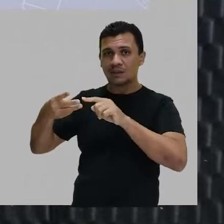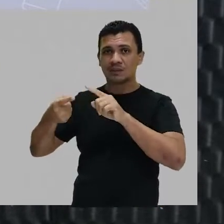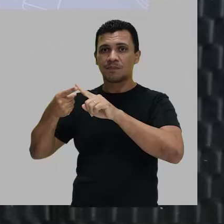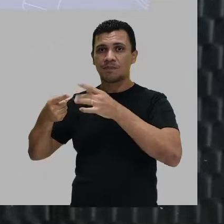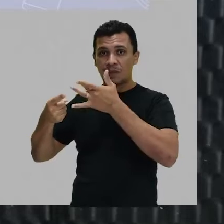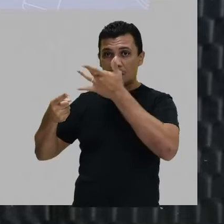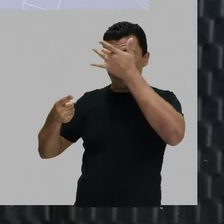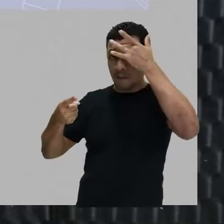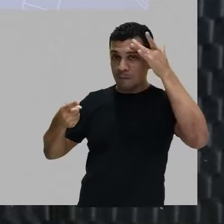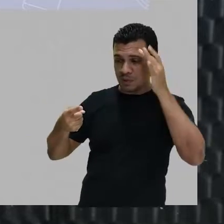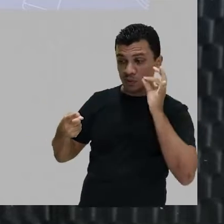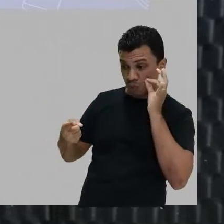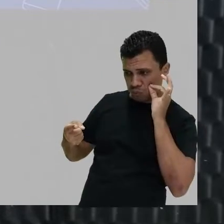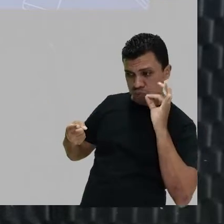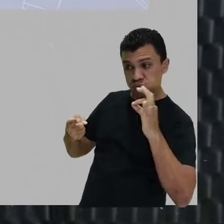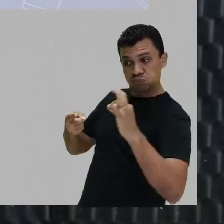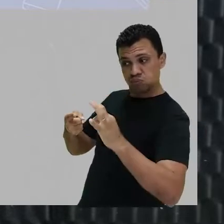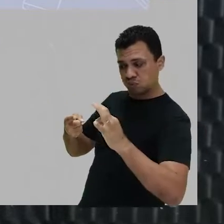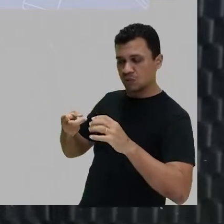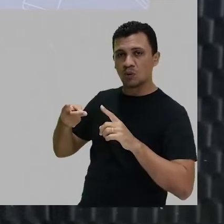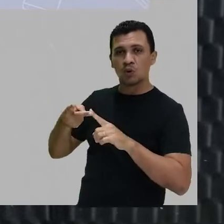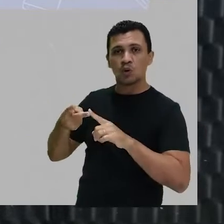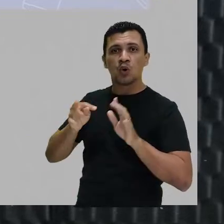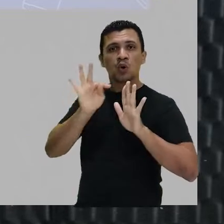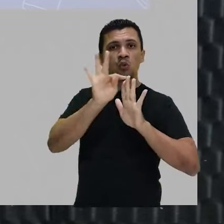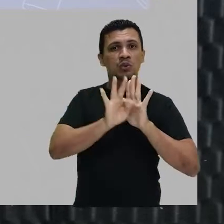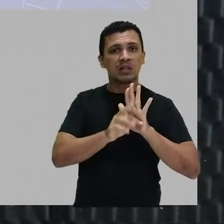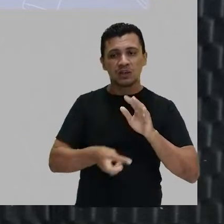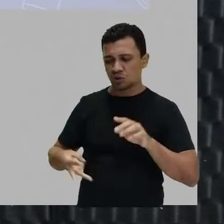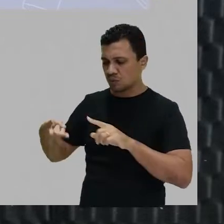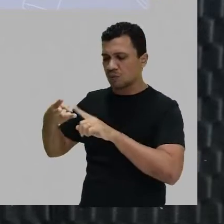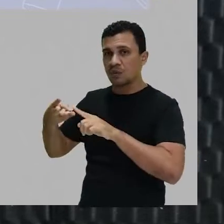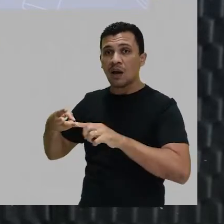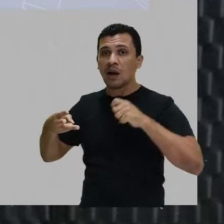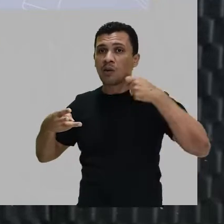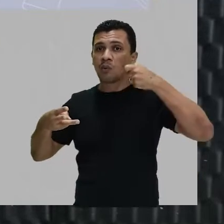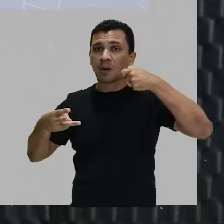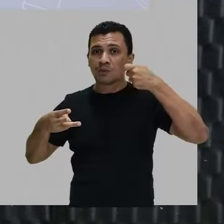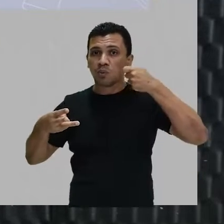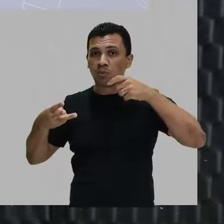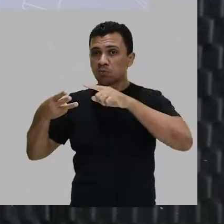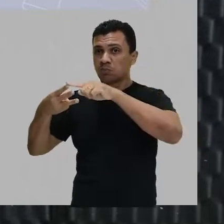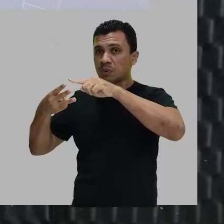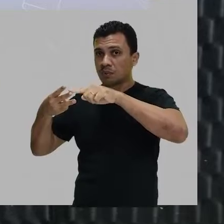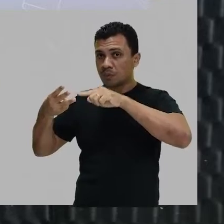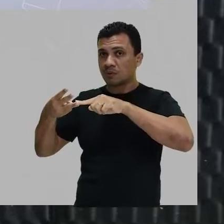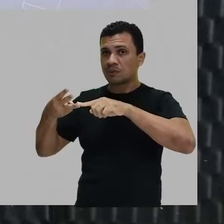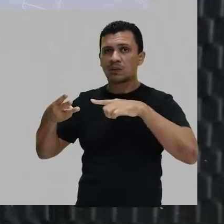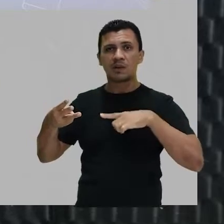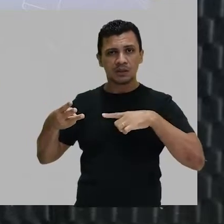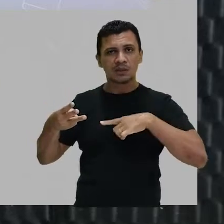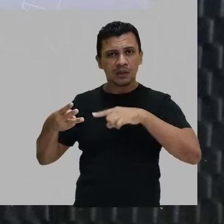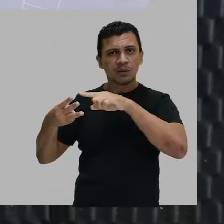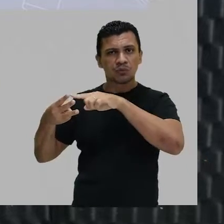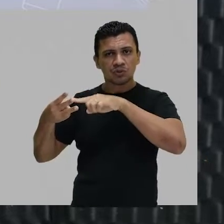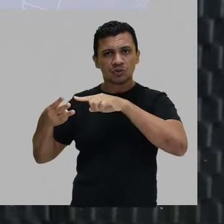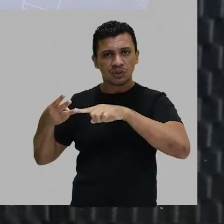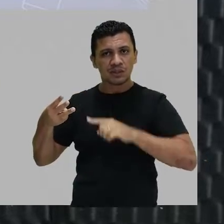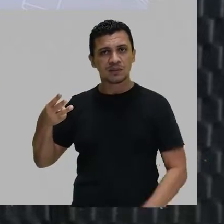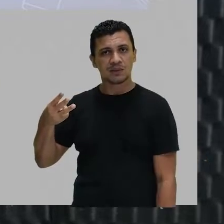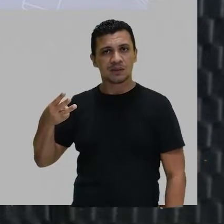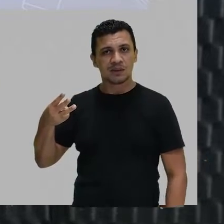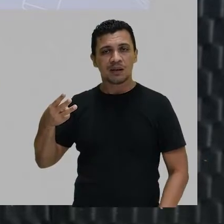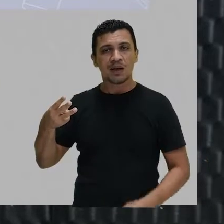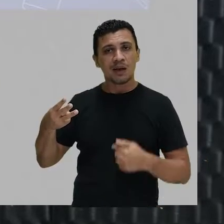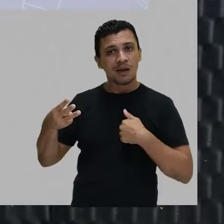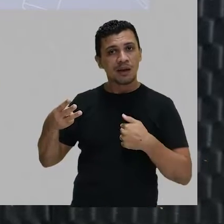texto e o ator. Então, tendo esses três elementos, a plateia, o texto, a obra em si, a história e o ator, é que eu